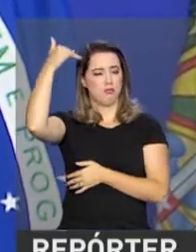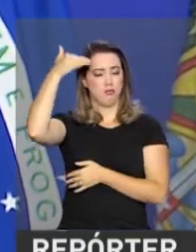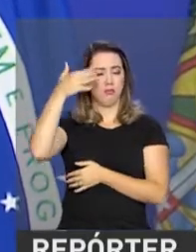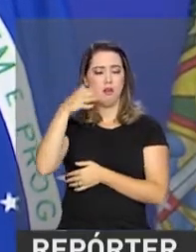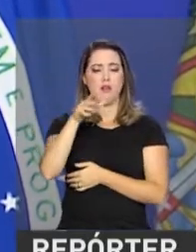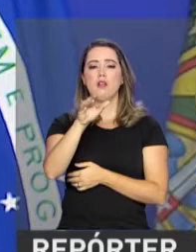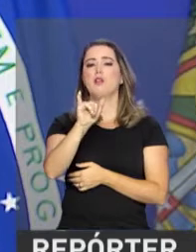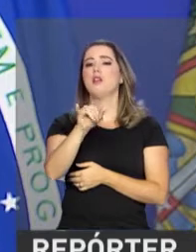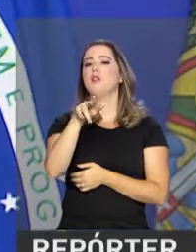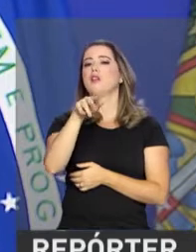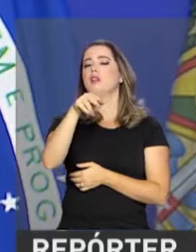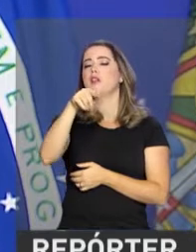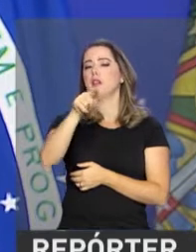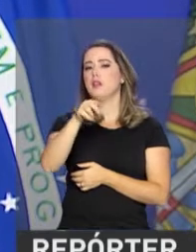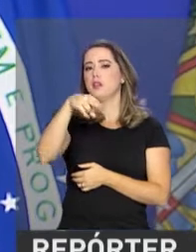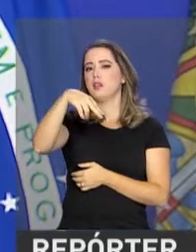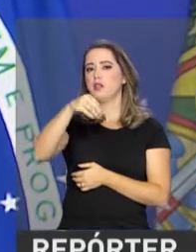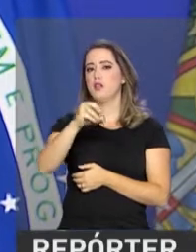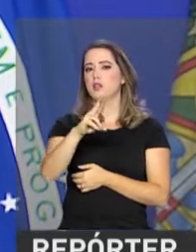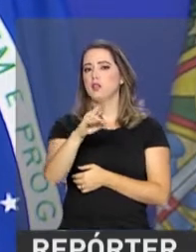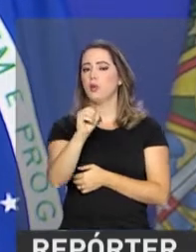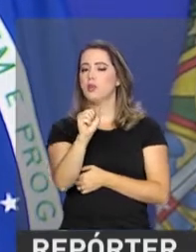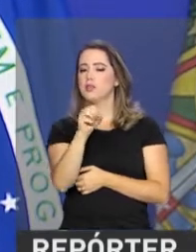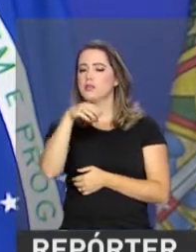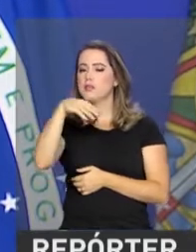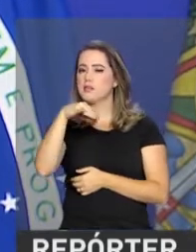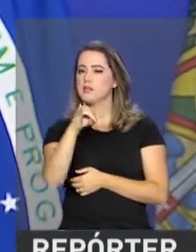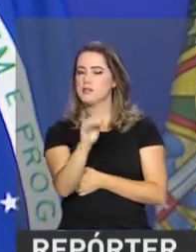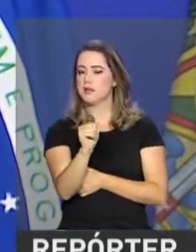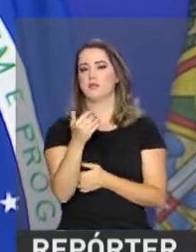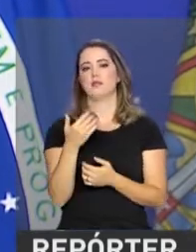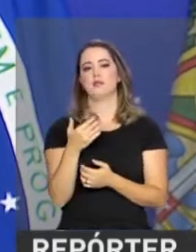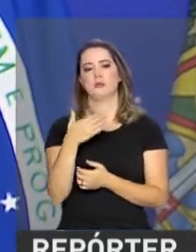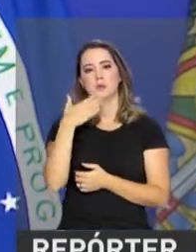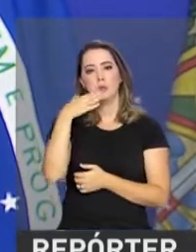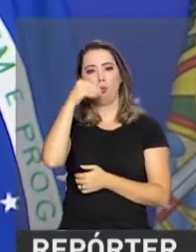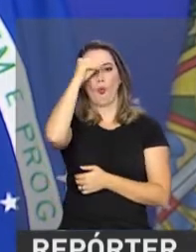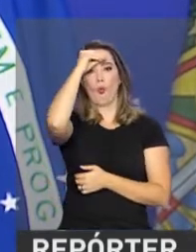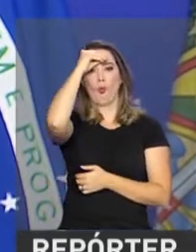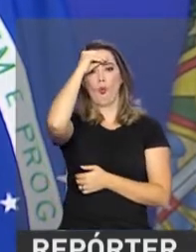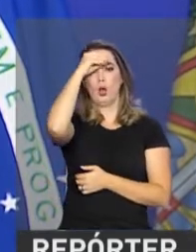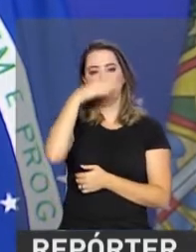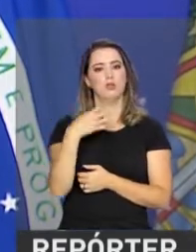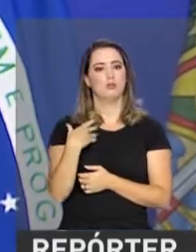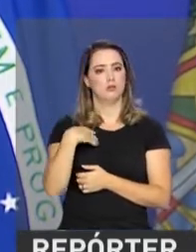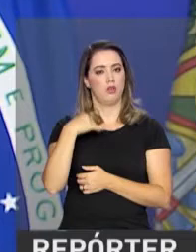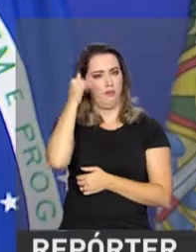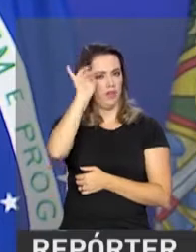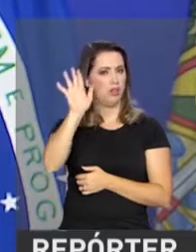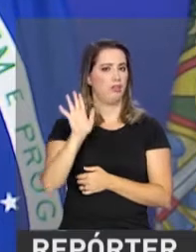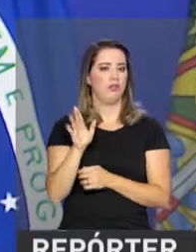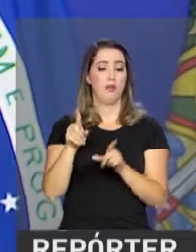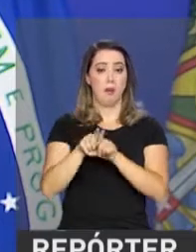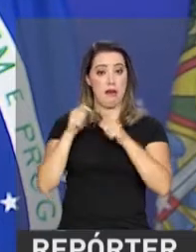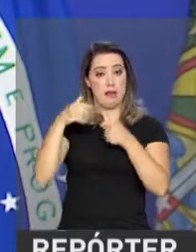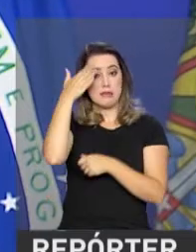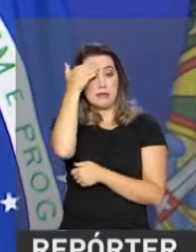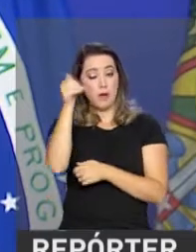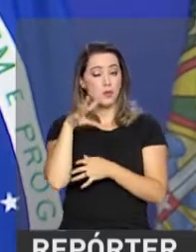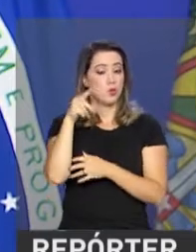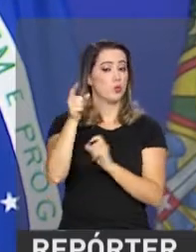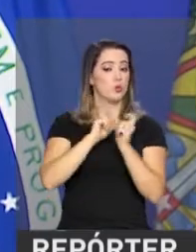enormemente tecnológicamente na nas várias áreas governamentais na